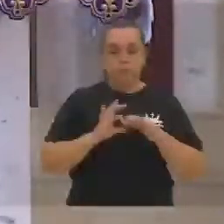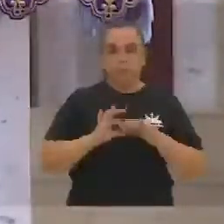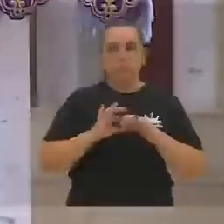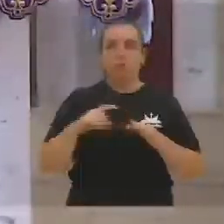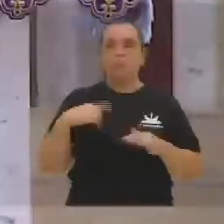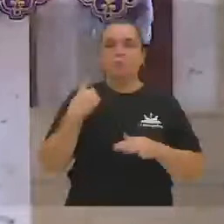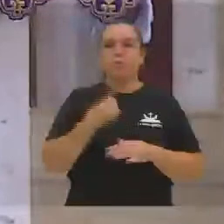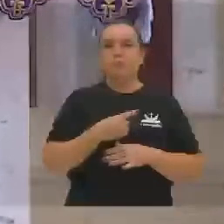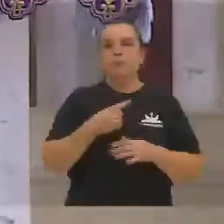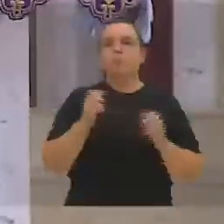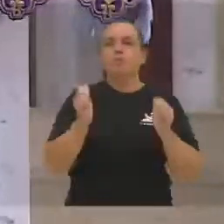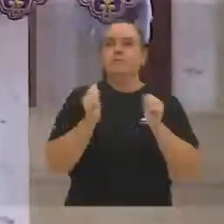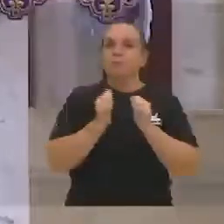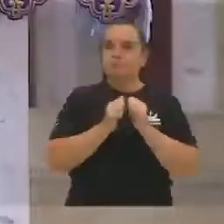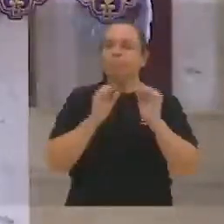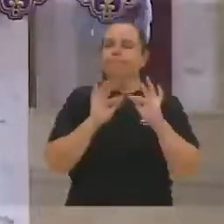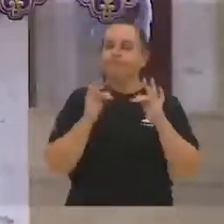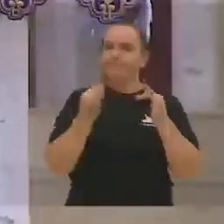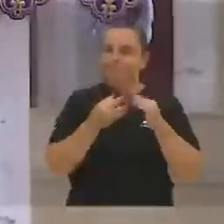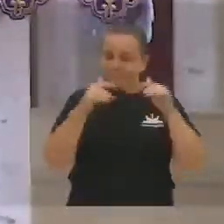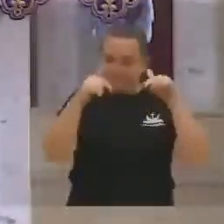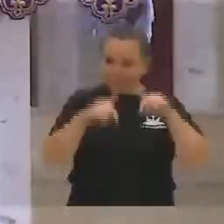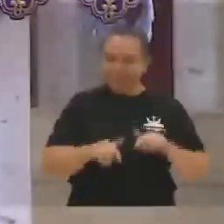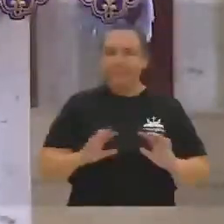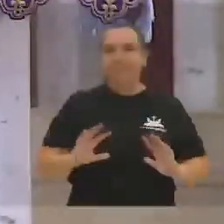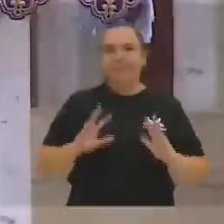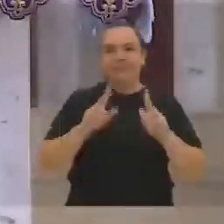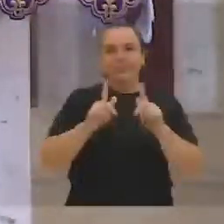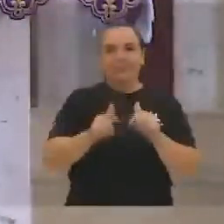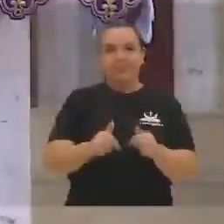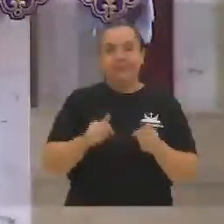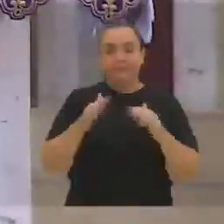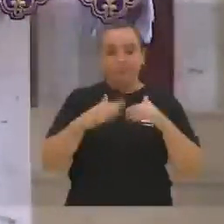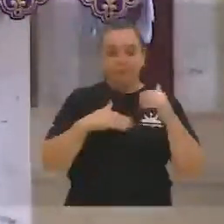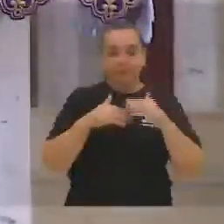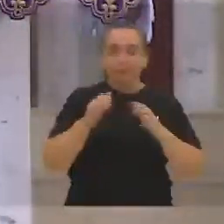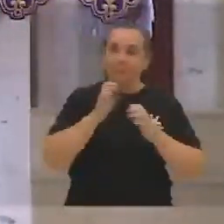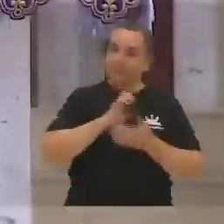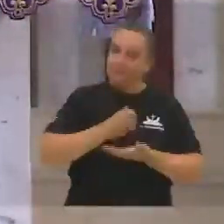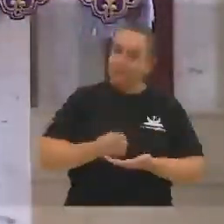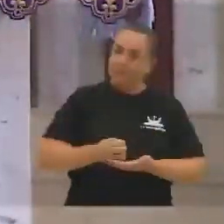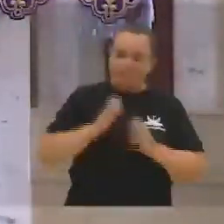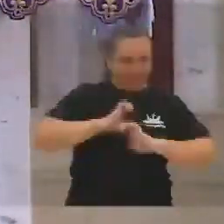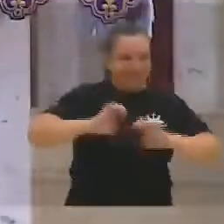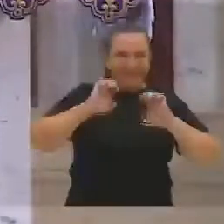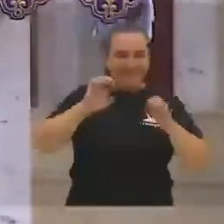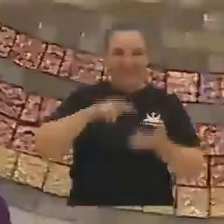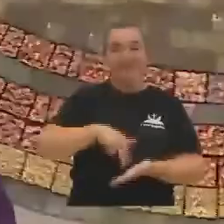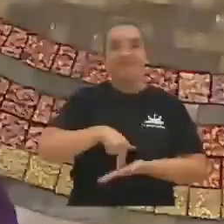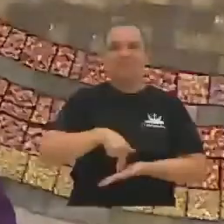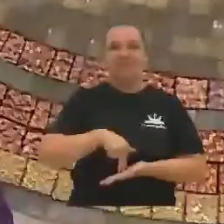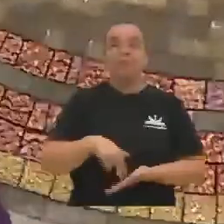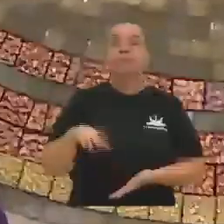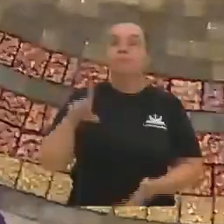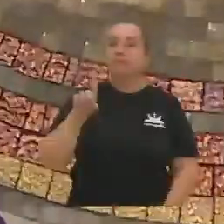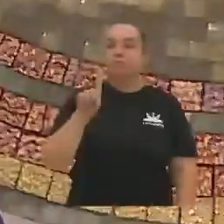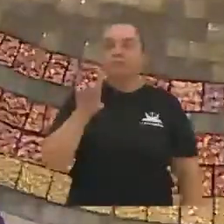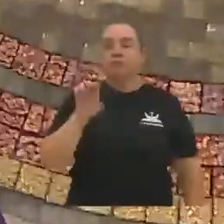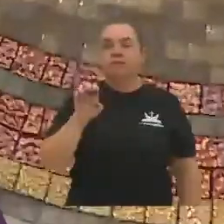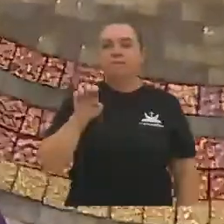de colaboradores para o sustento de toda esta obra de evangelização. Débora Zucker,